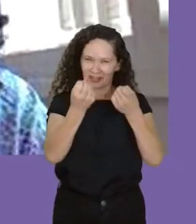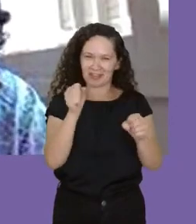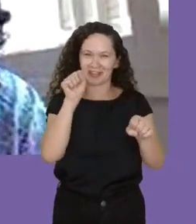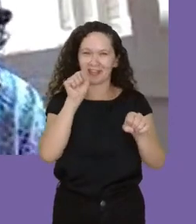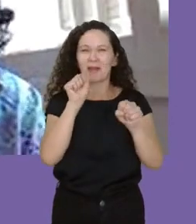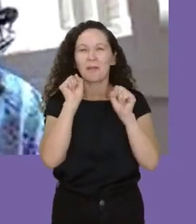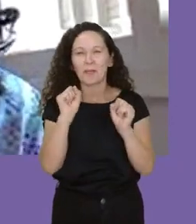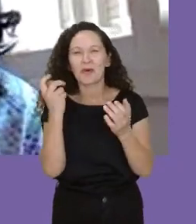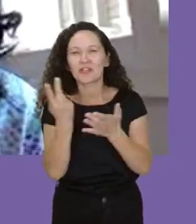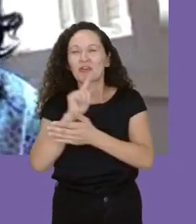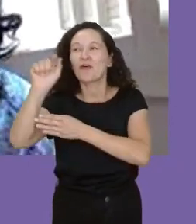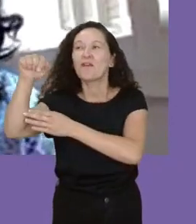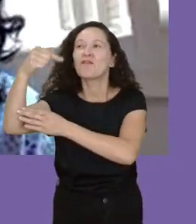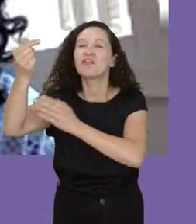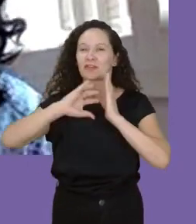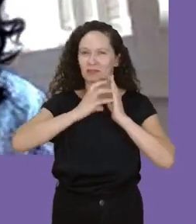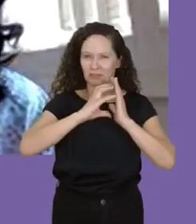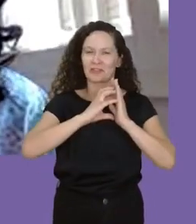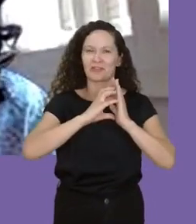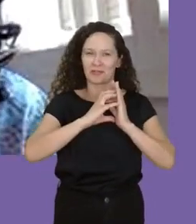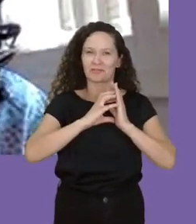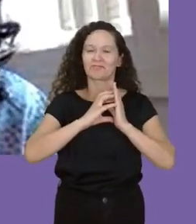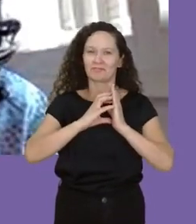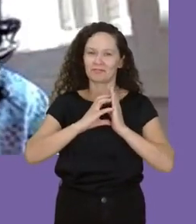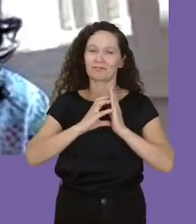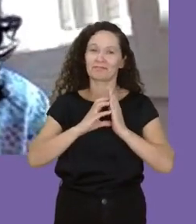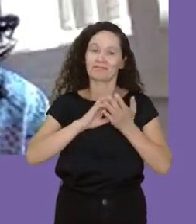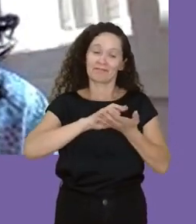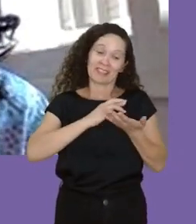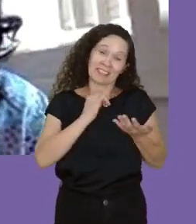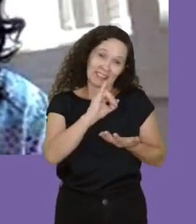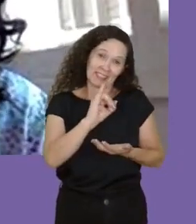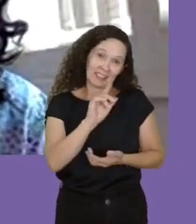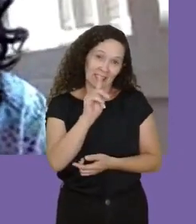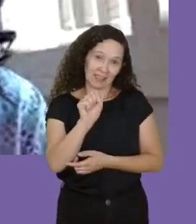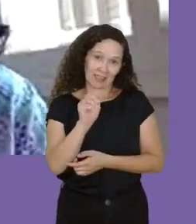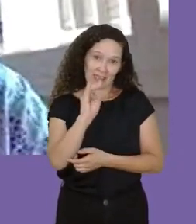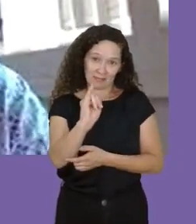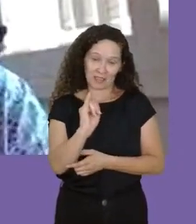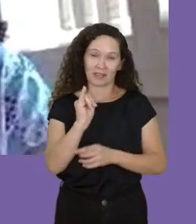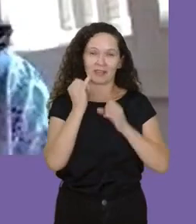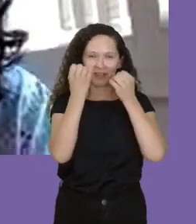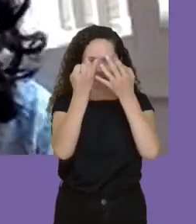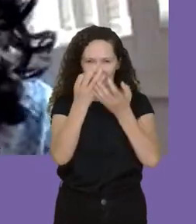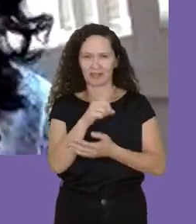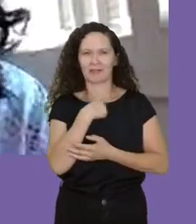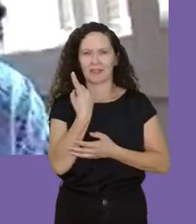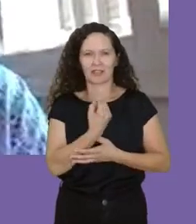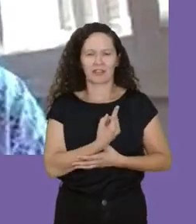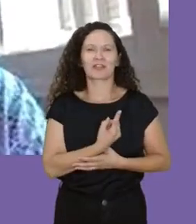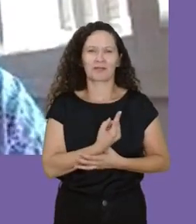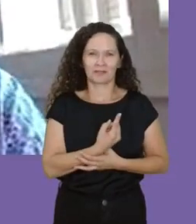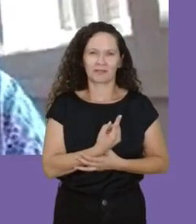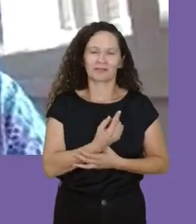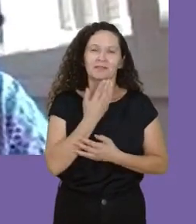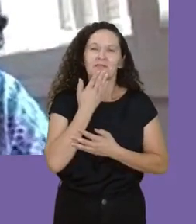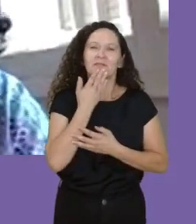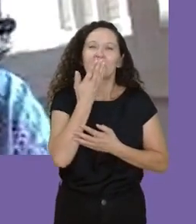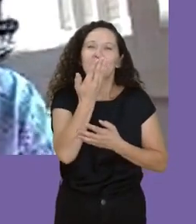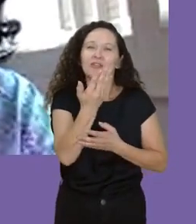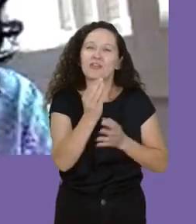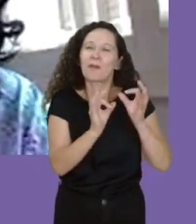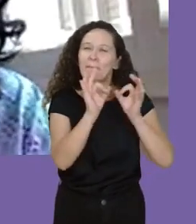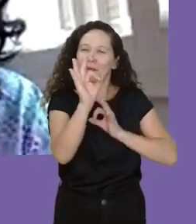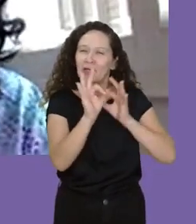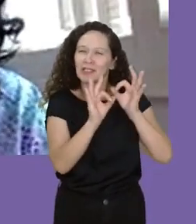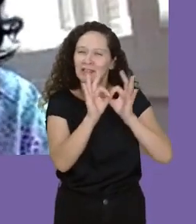também fora do partido, né? Então, enfim, se a Gabi pudesse também trazer, independente, desculpa pedir para direcionar um